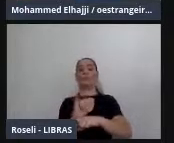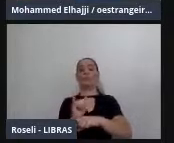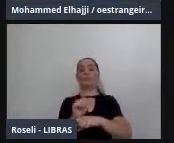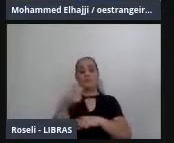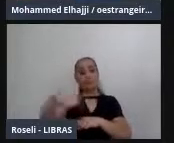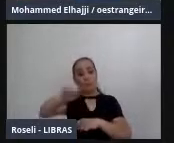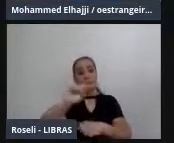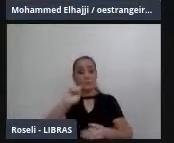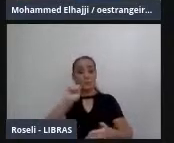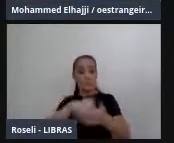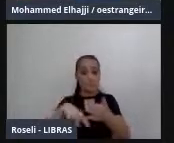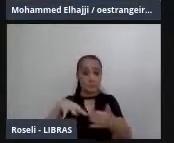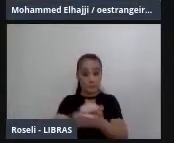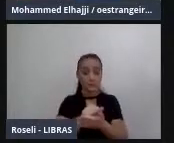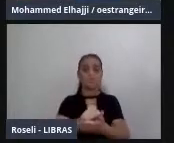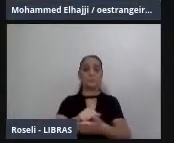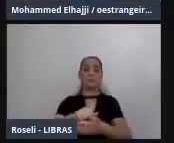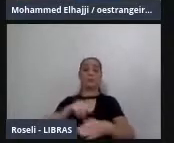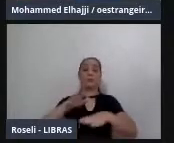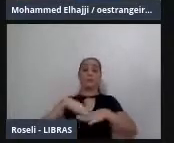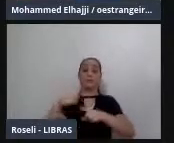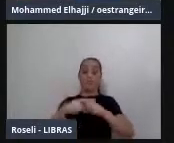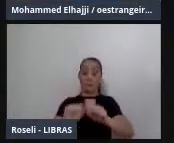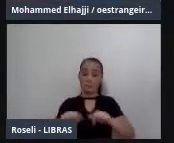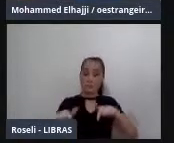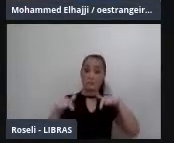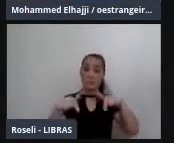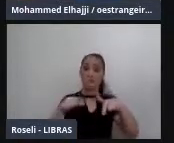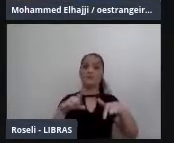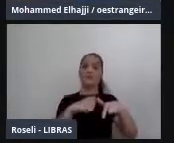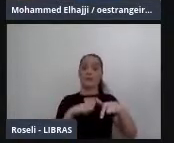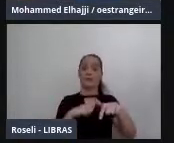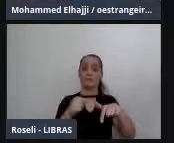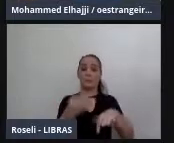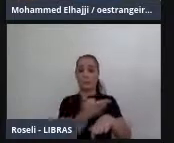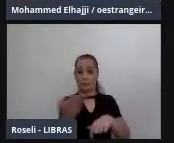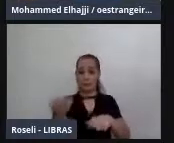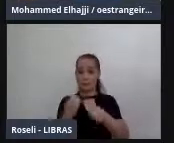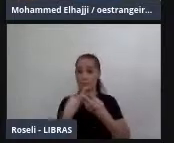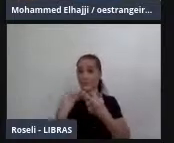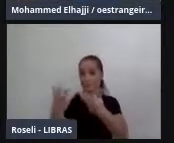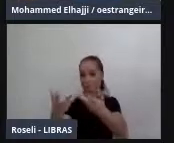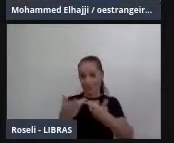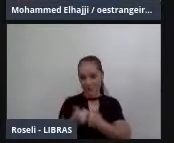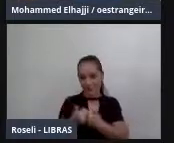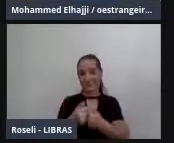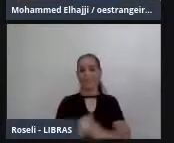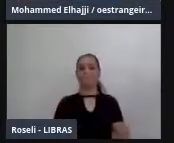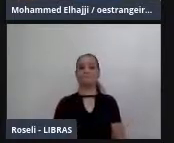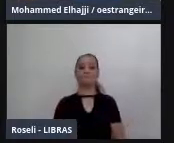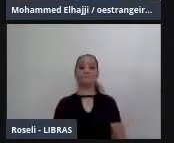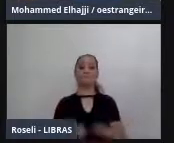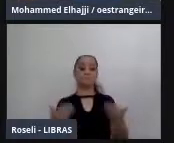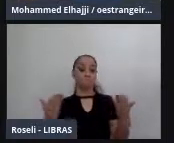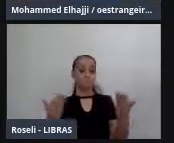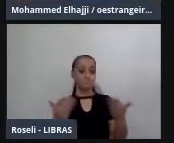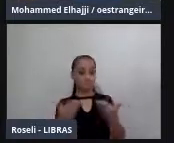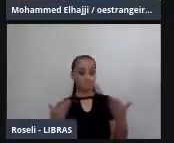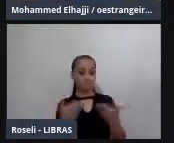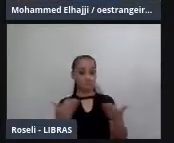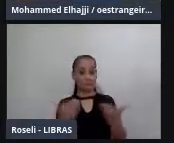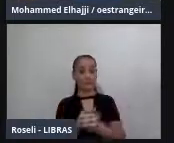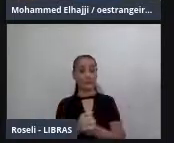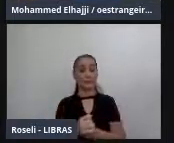teremos certificados para os participantes. Então, todos super bem-vindos. Agora nós vamos, então, esse